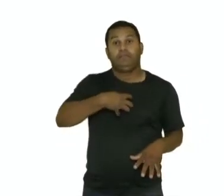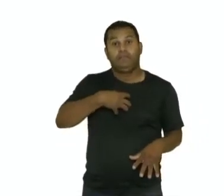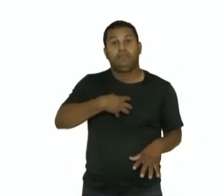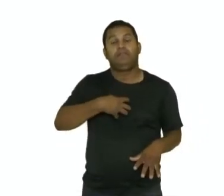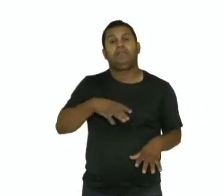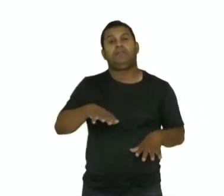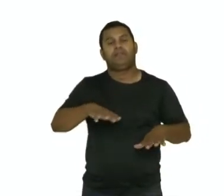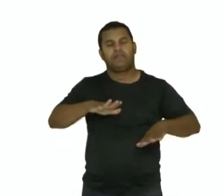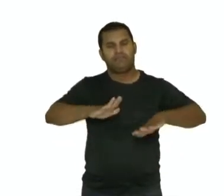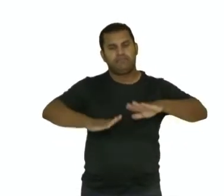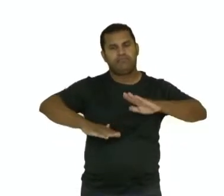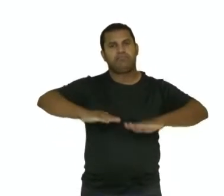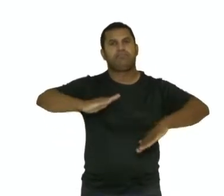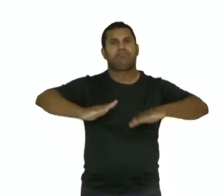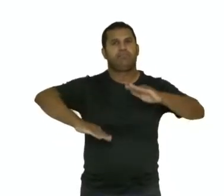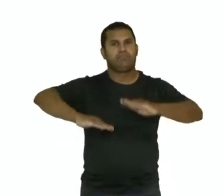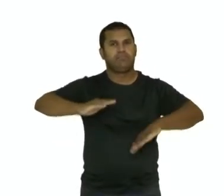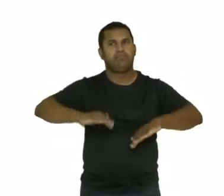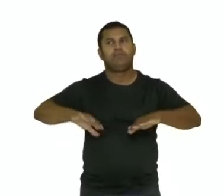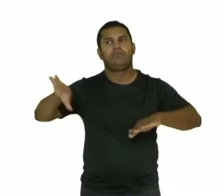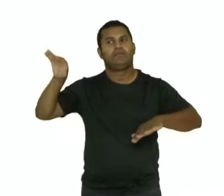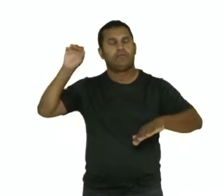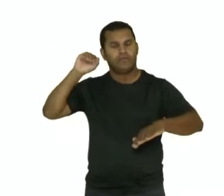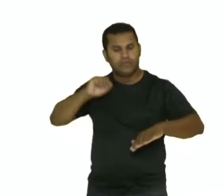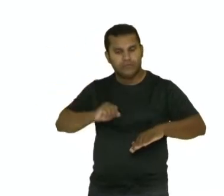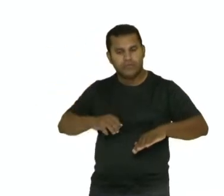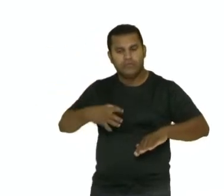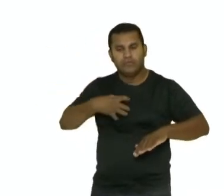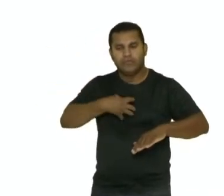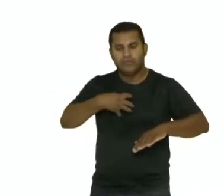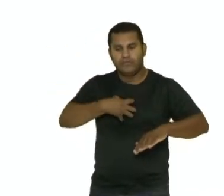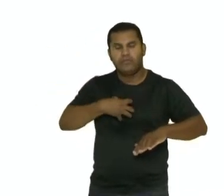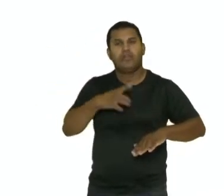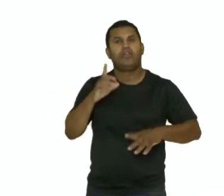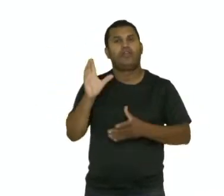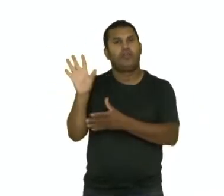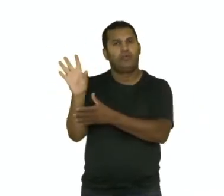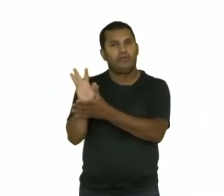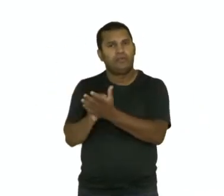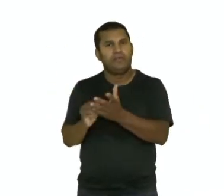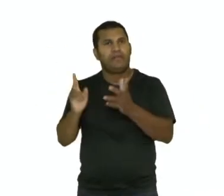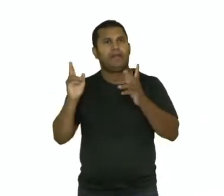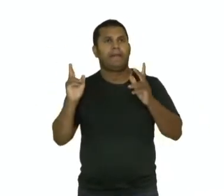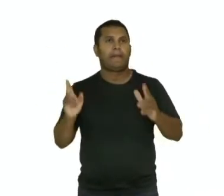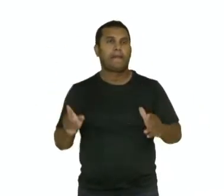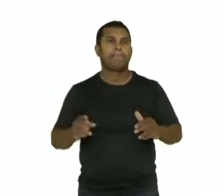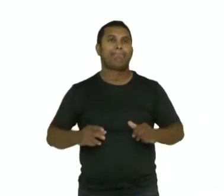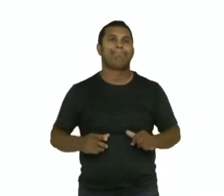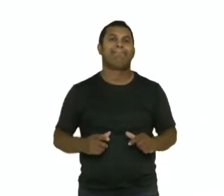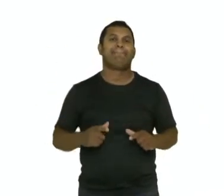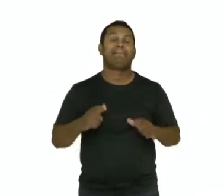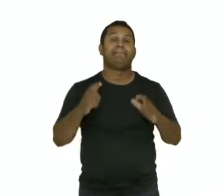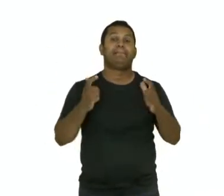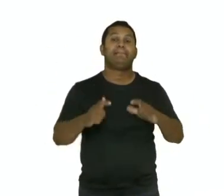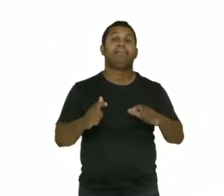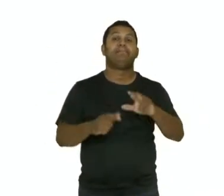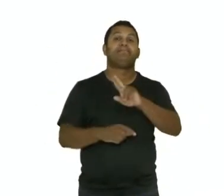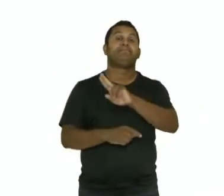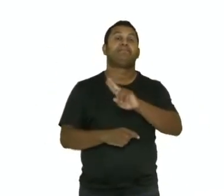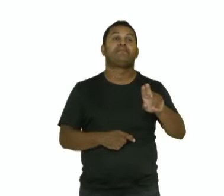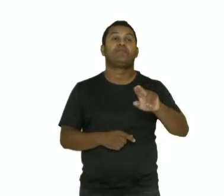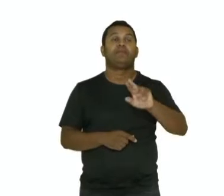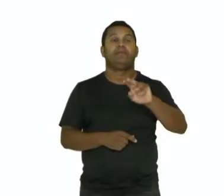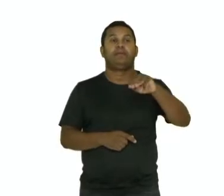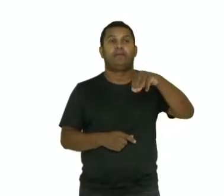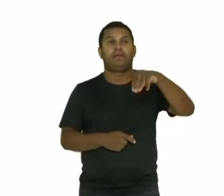O mambo moderno surge em 1939 com Orestes Lopes e Cachau Lopes, e eles produziram